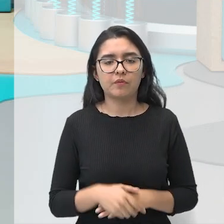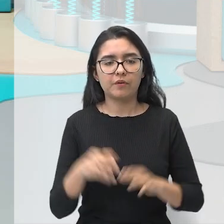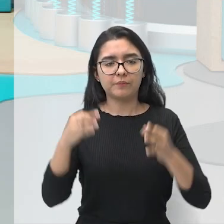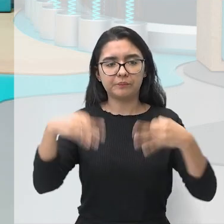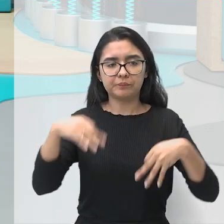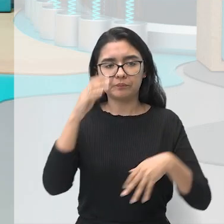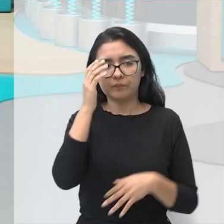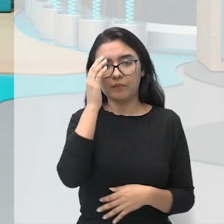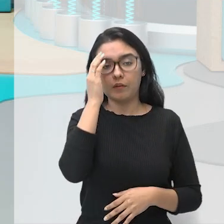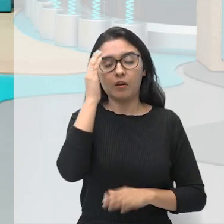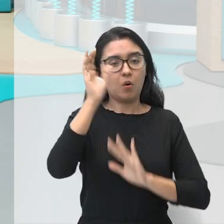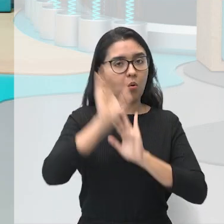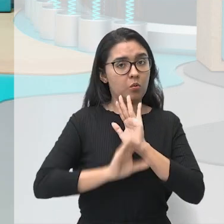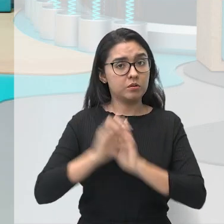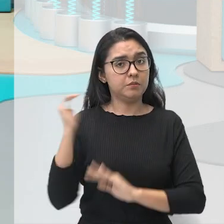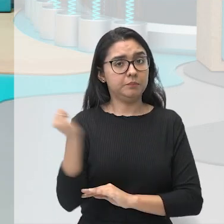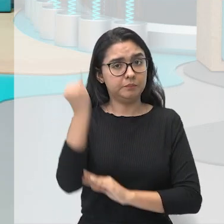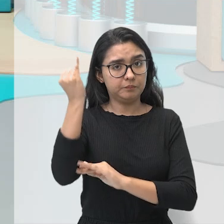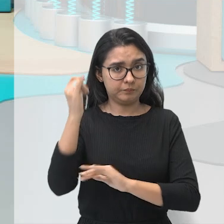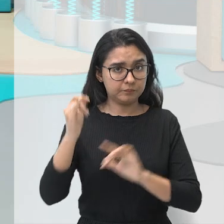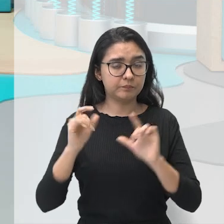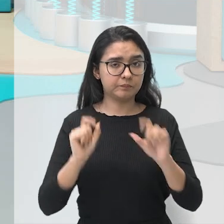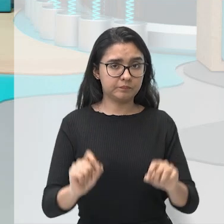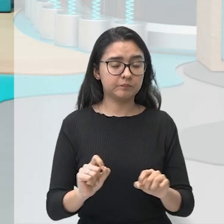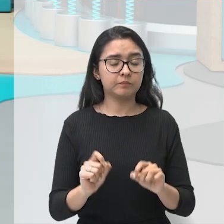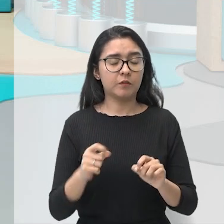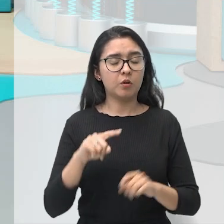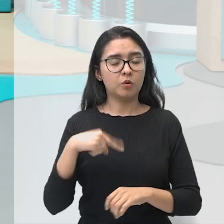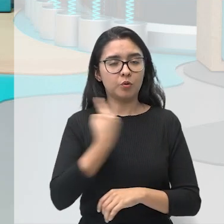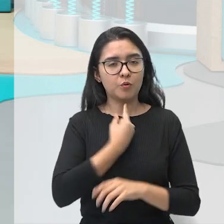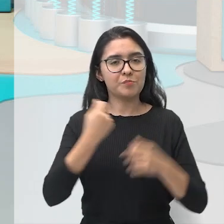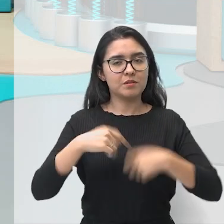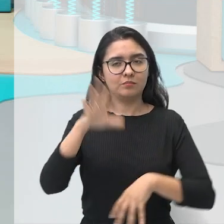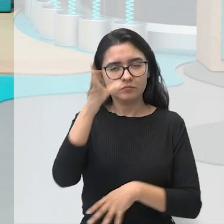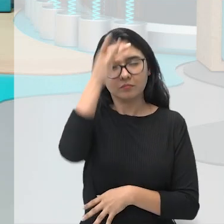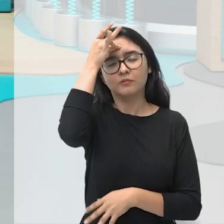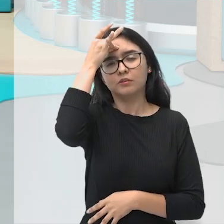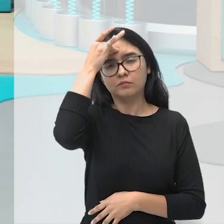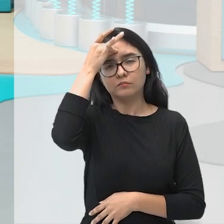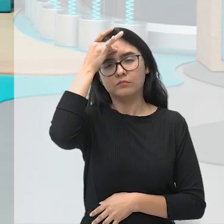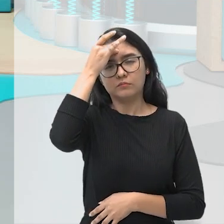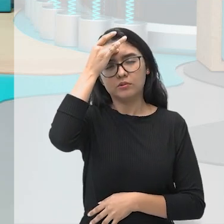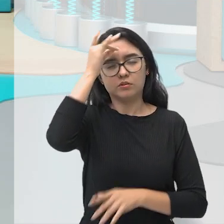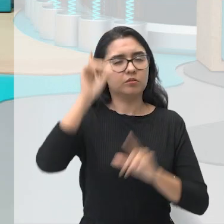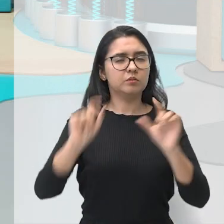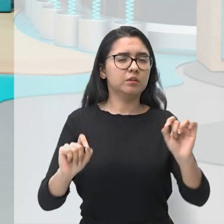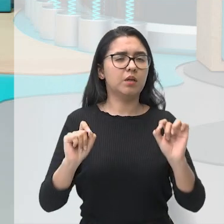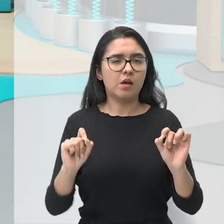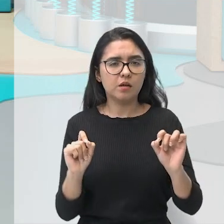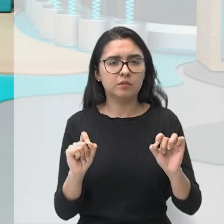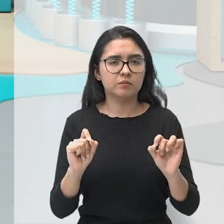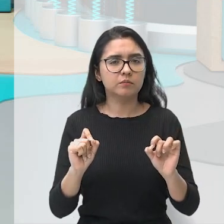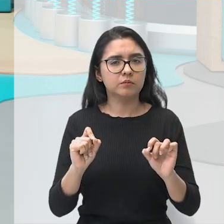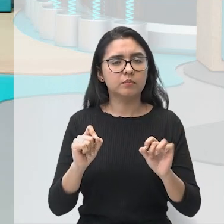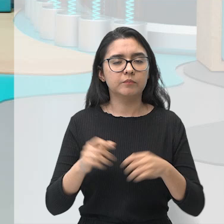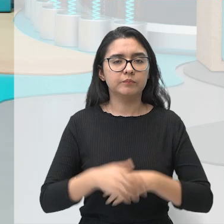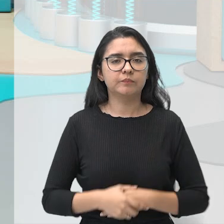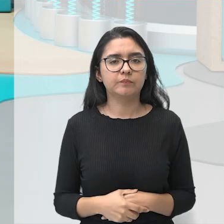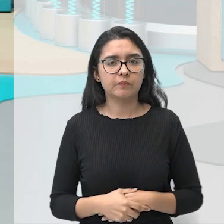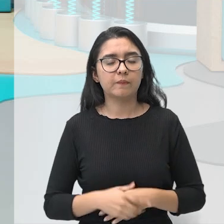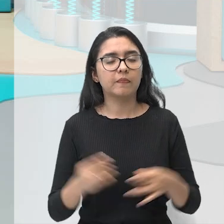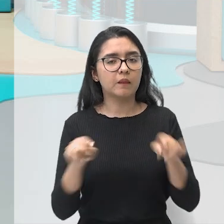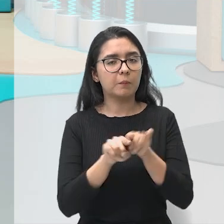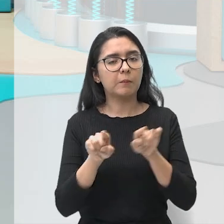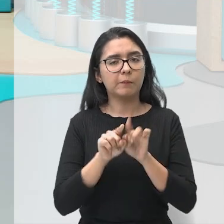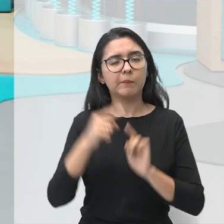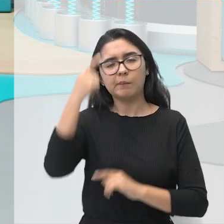ok? Esse é um conceito valioso que vale a pena a gente deixar guardado, armazenado aí num lugarzinho do nosso cérebro, né? Ou